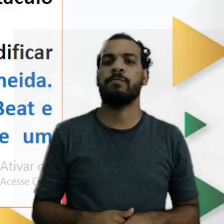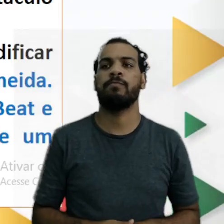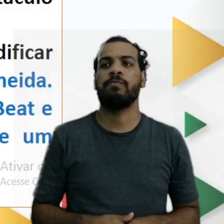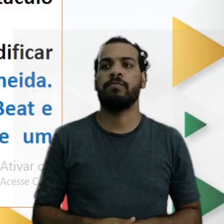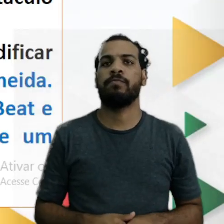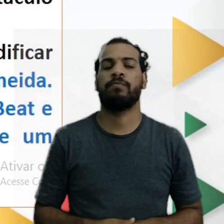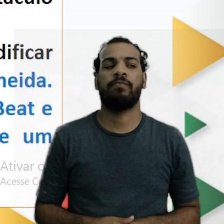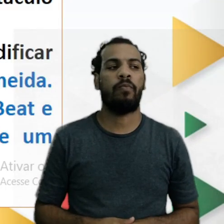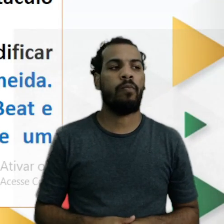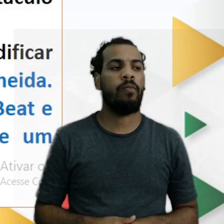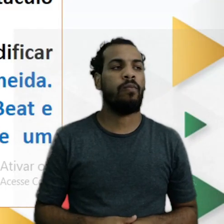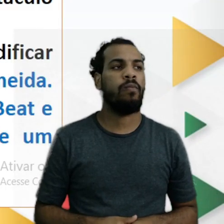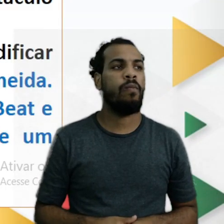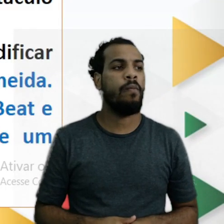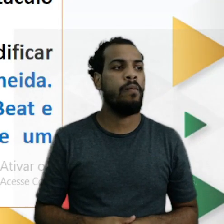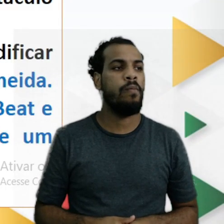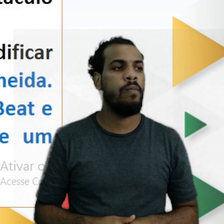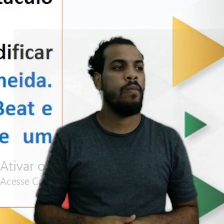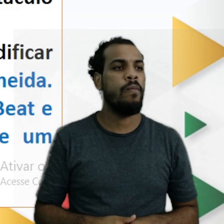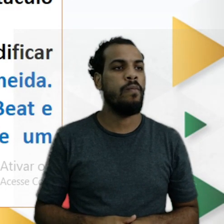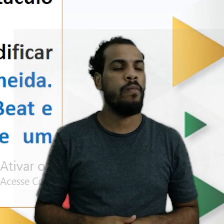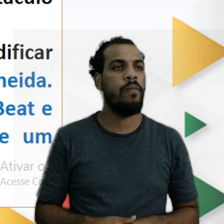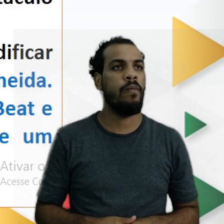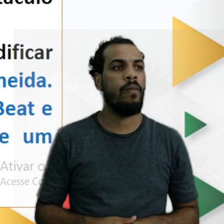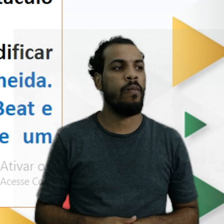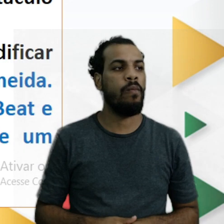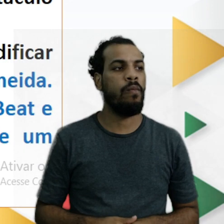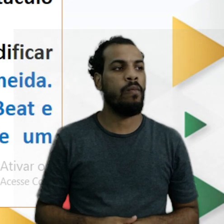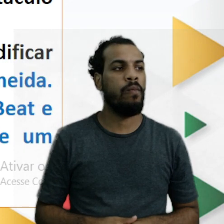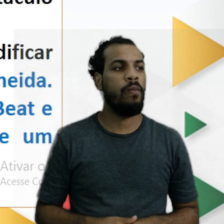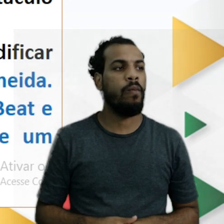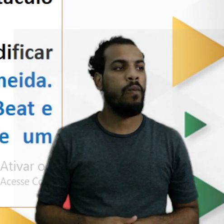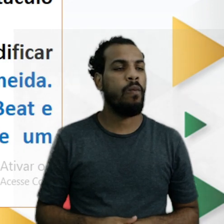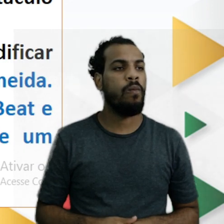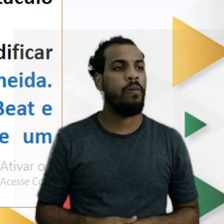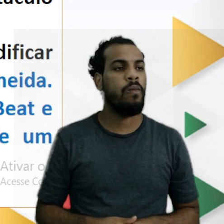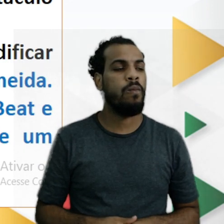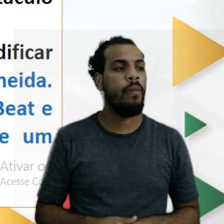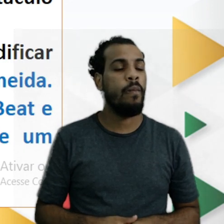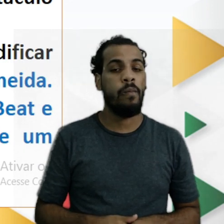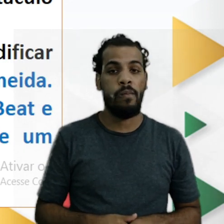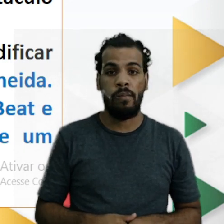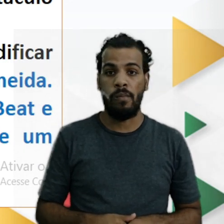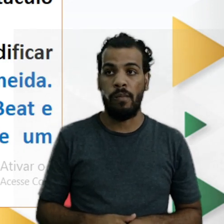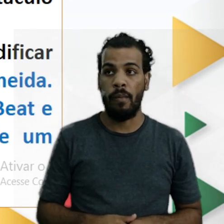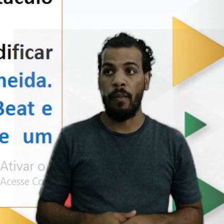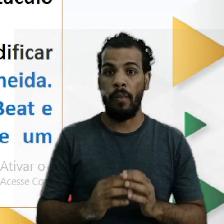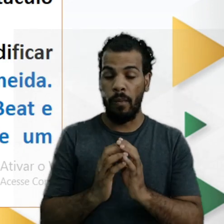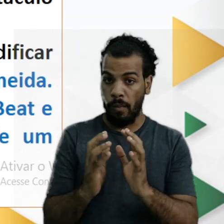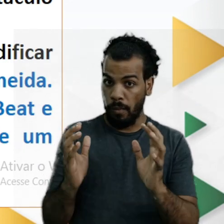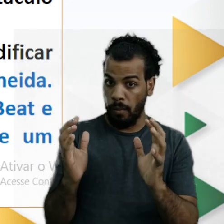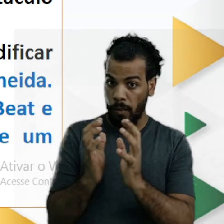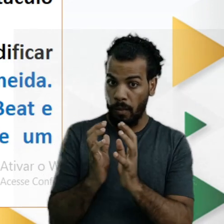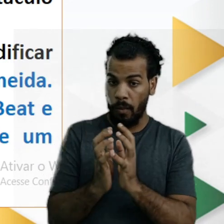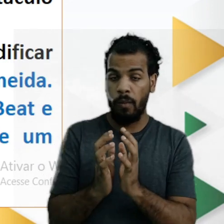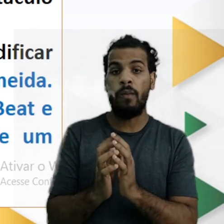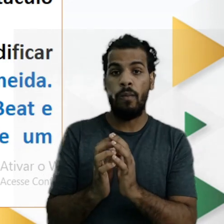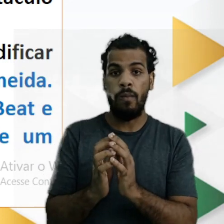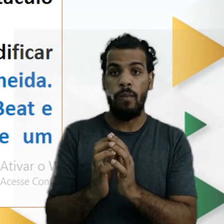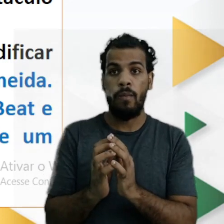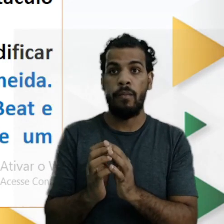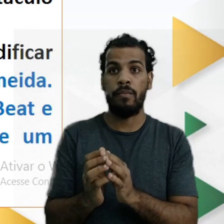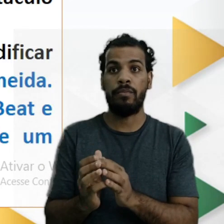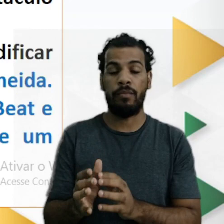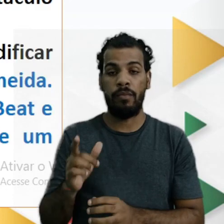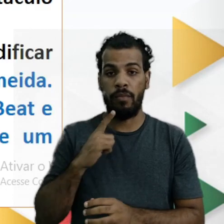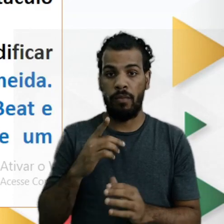hein? Poderíamos salientar, né? O terceiro ponto, professora. Sim, na volta para Recife. Em Recife, o grupo ganhou mais 2 adesões que iriam